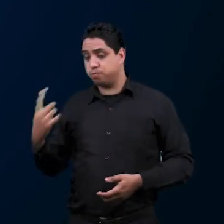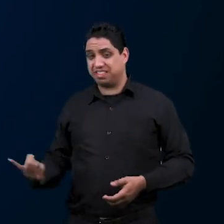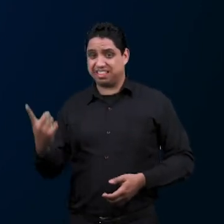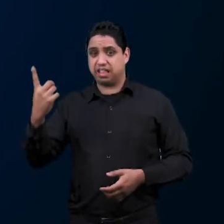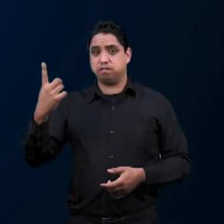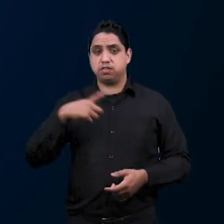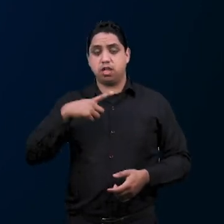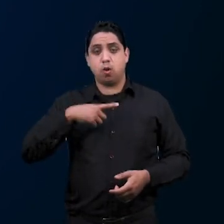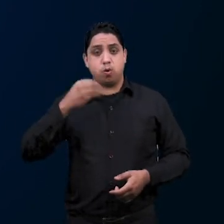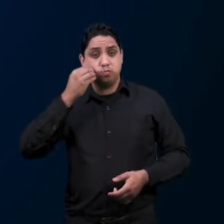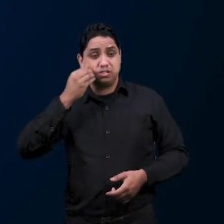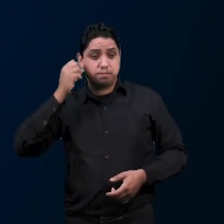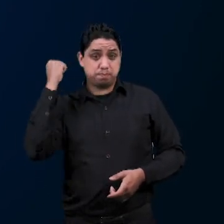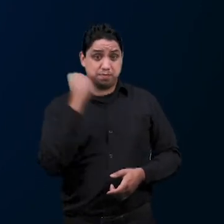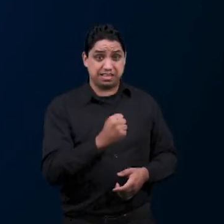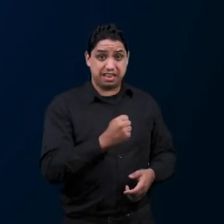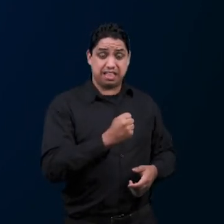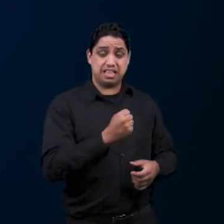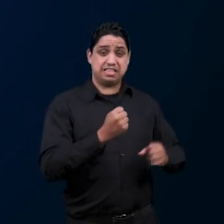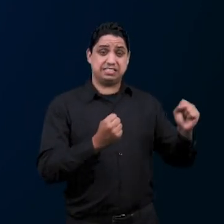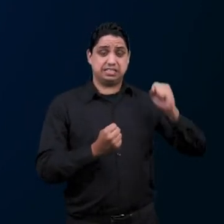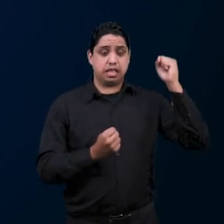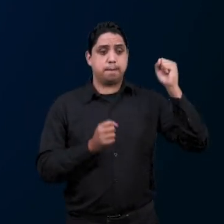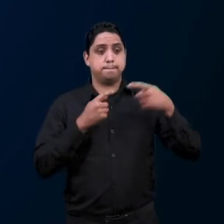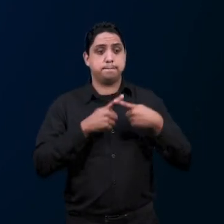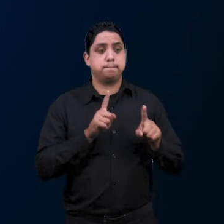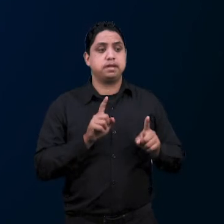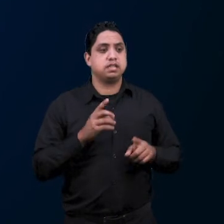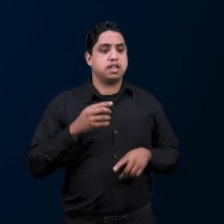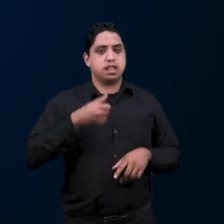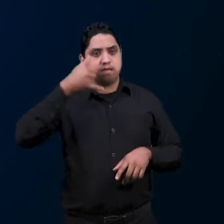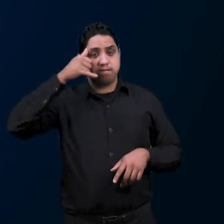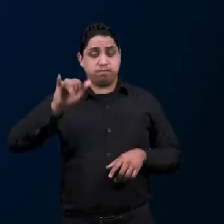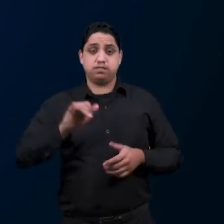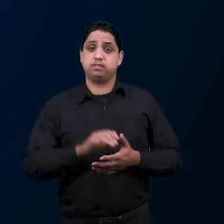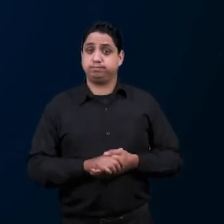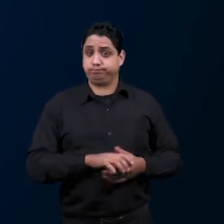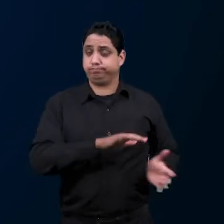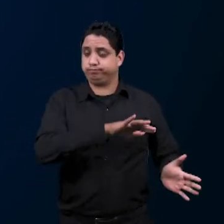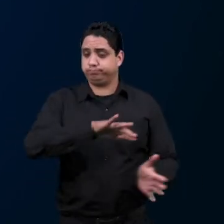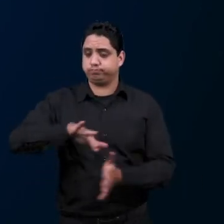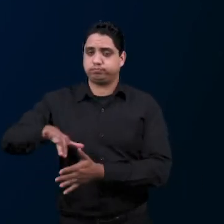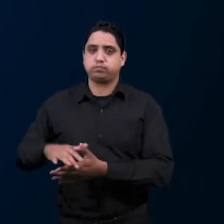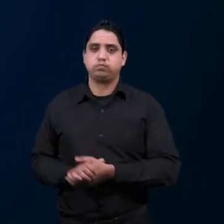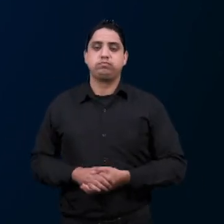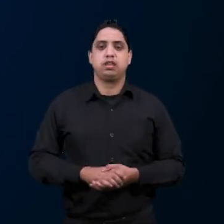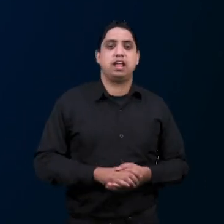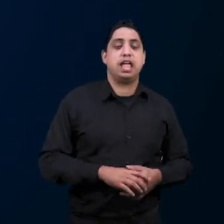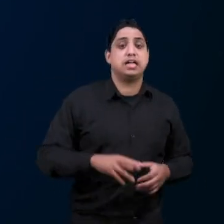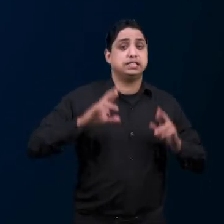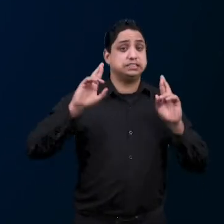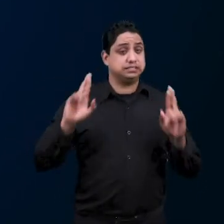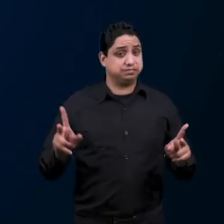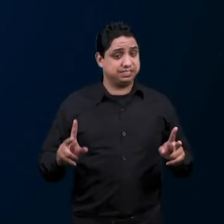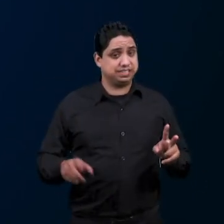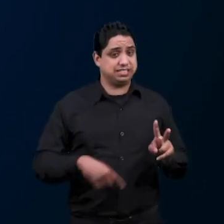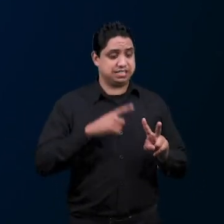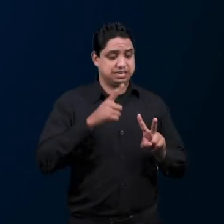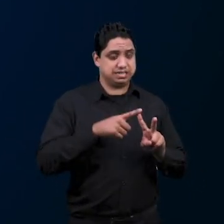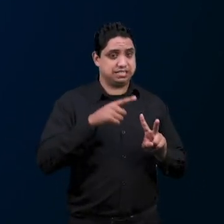tem a oportunidade de matar o rei Saul, que estava perseguindo, mas ele poupa a vida de Saul. A diferença histórica que vemos